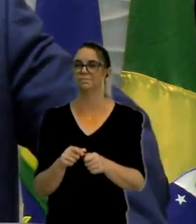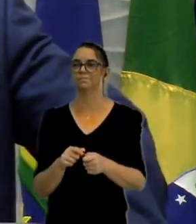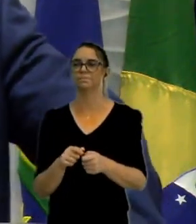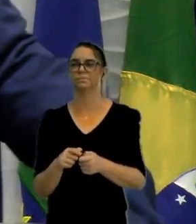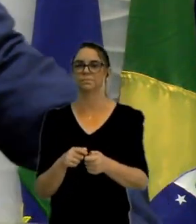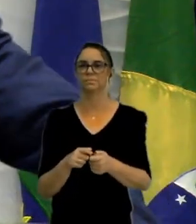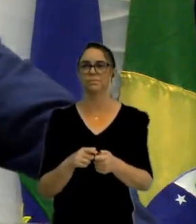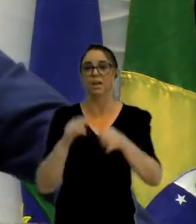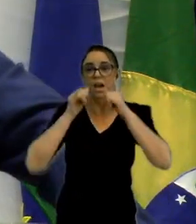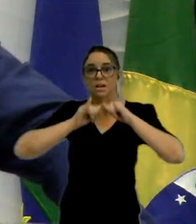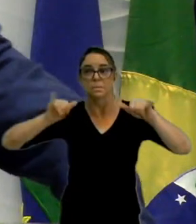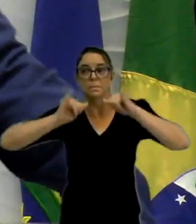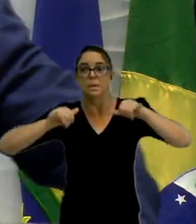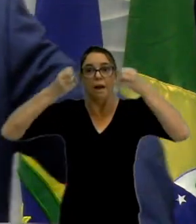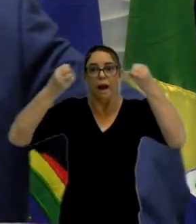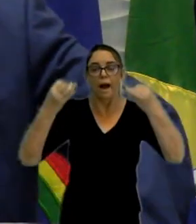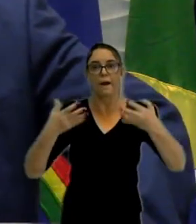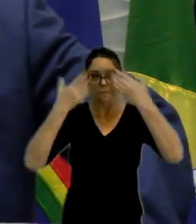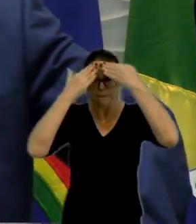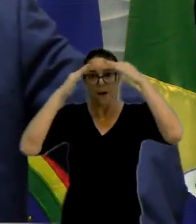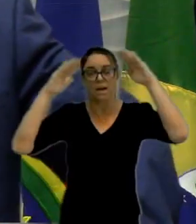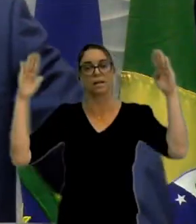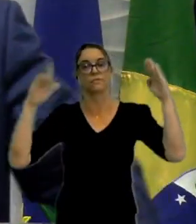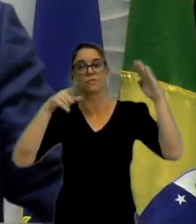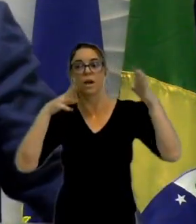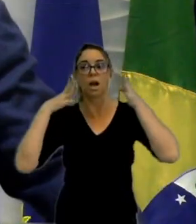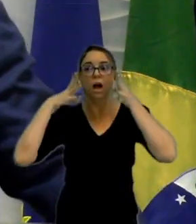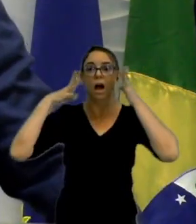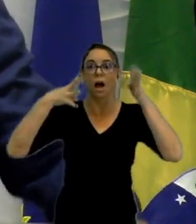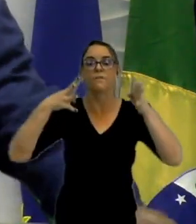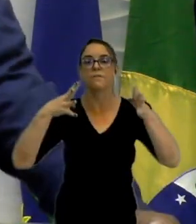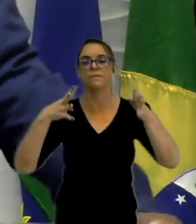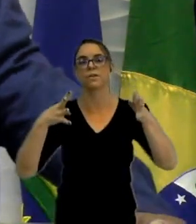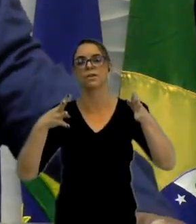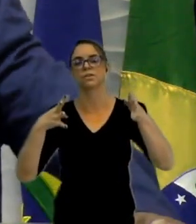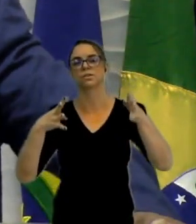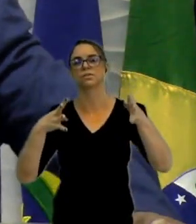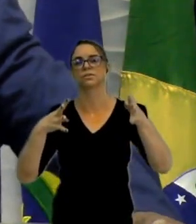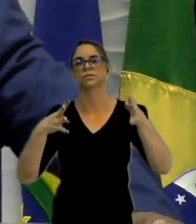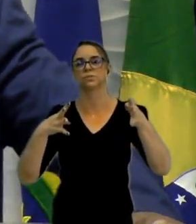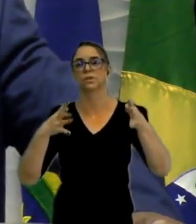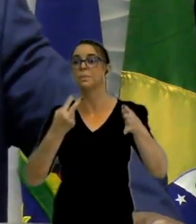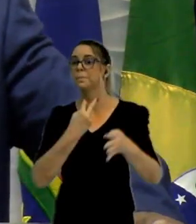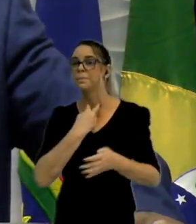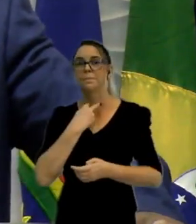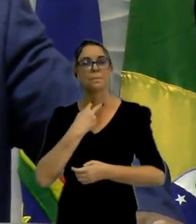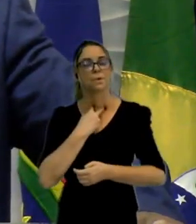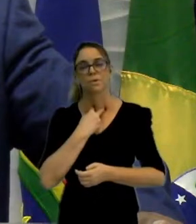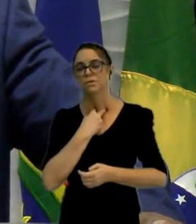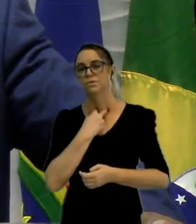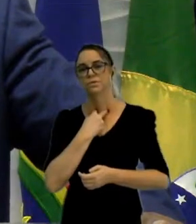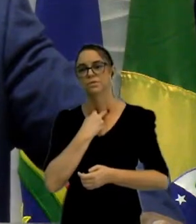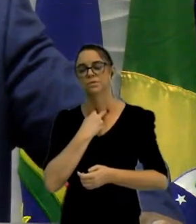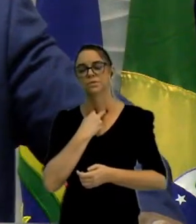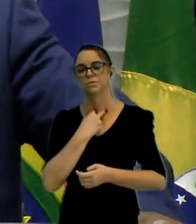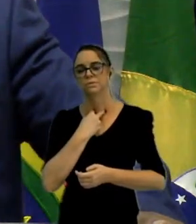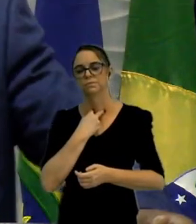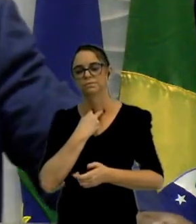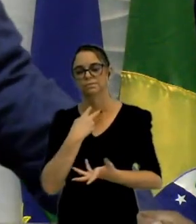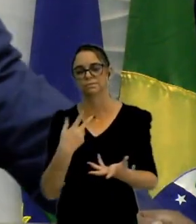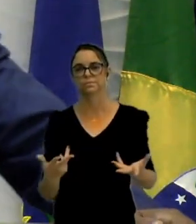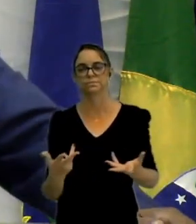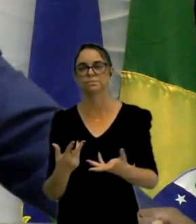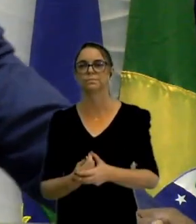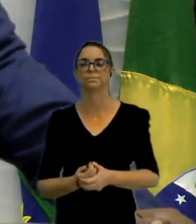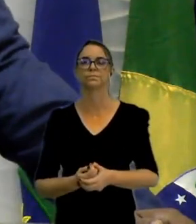conscientizar o pessoal. O pessoal tem que ficar atento, que não se deixe levar isso. Não